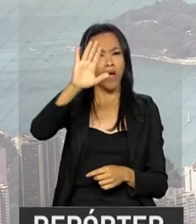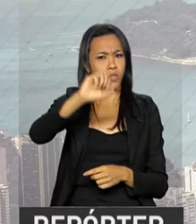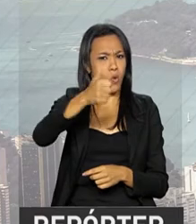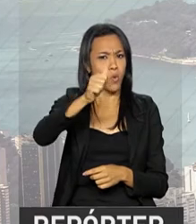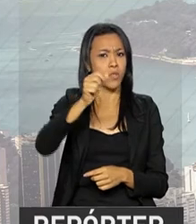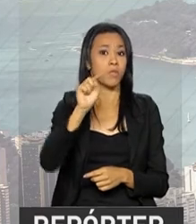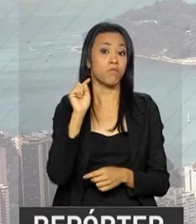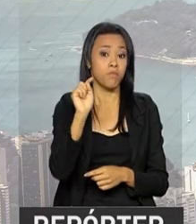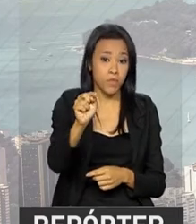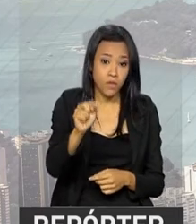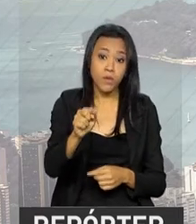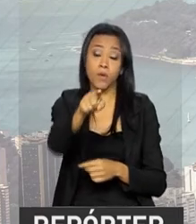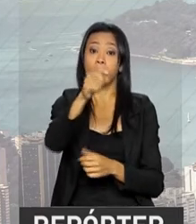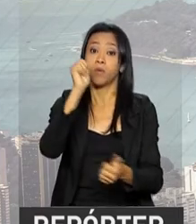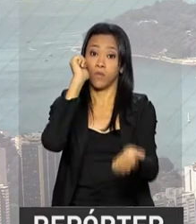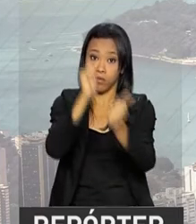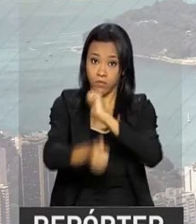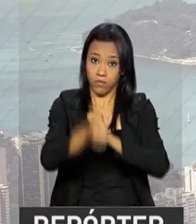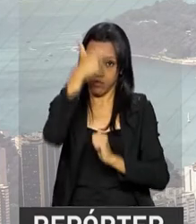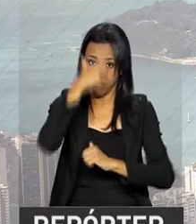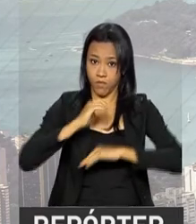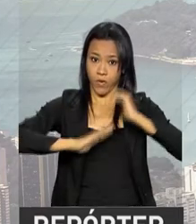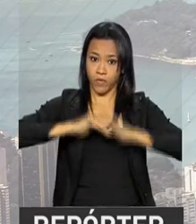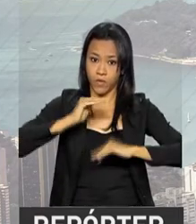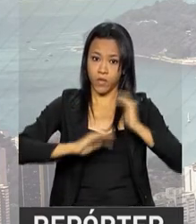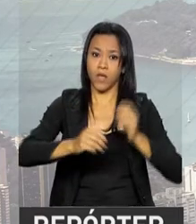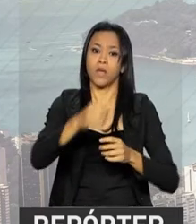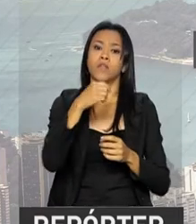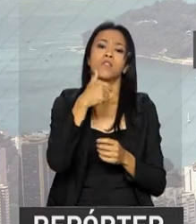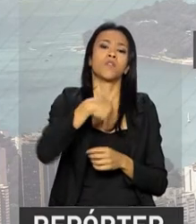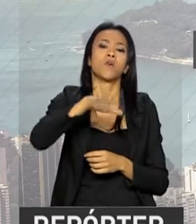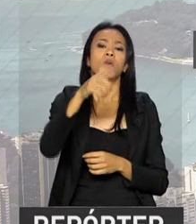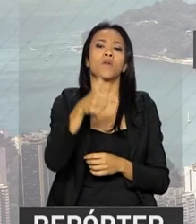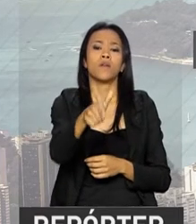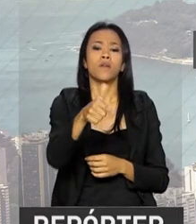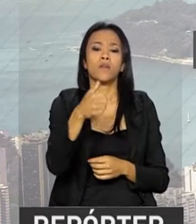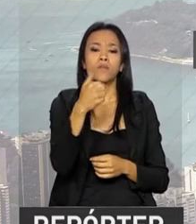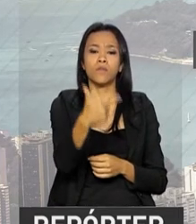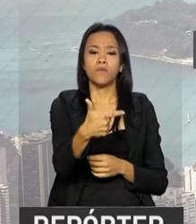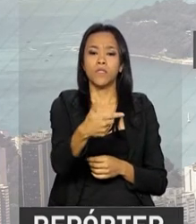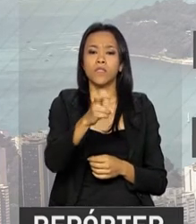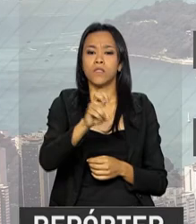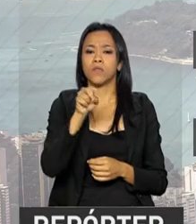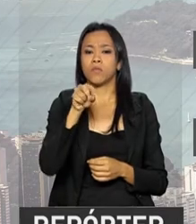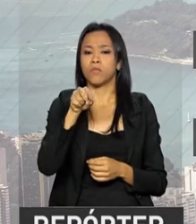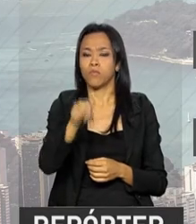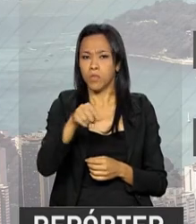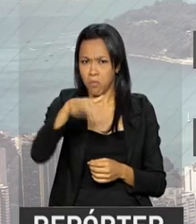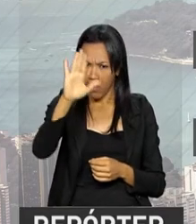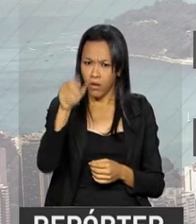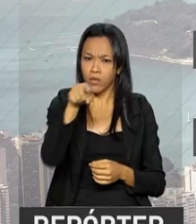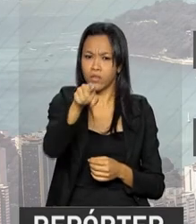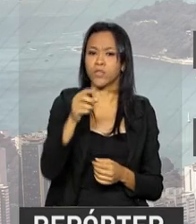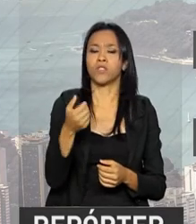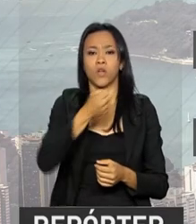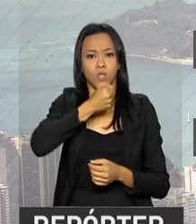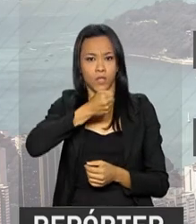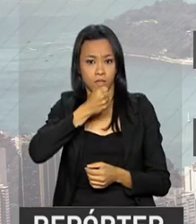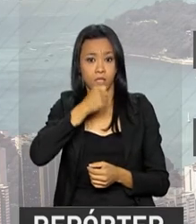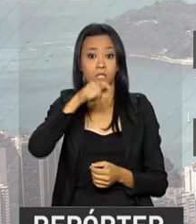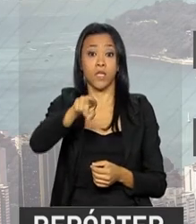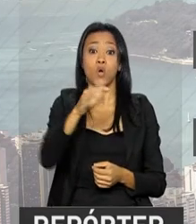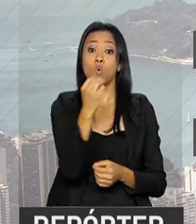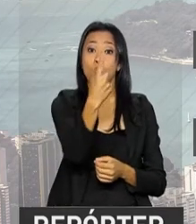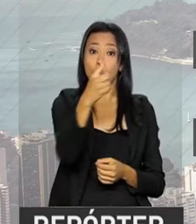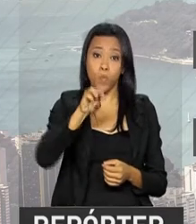quase 26 mil jornalistas credenciados e 3 mil árbitros no período o país recebeu mais de